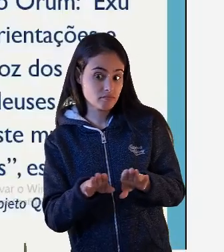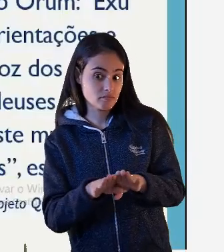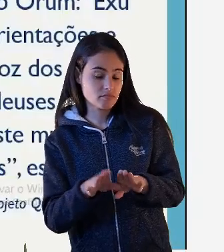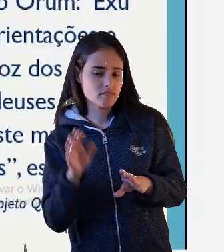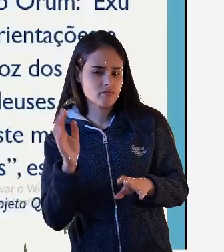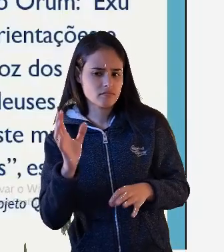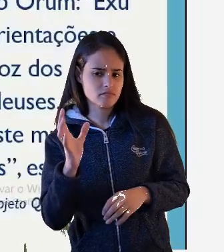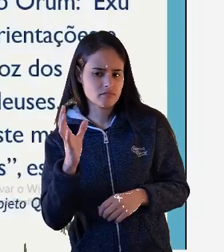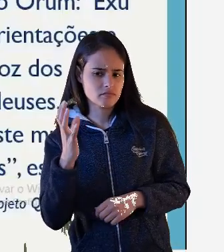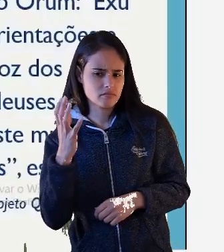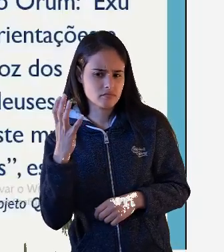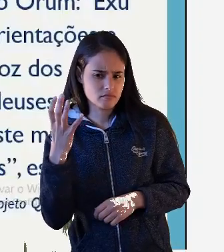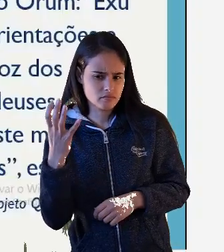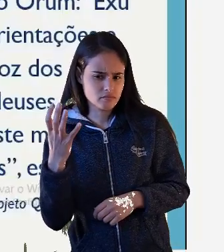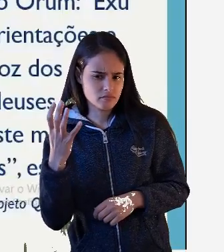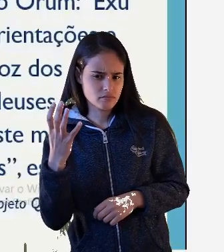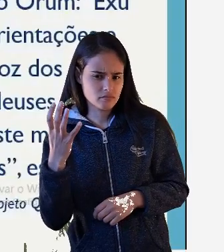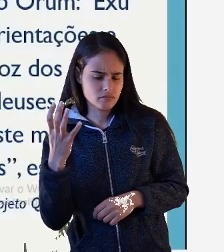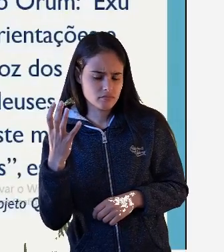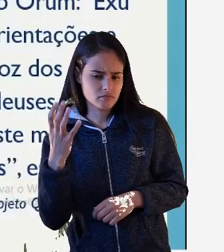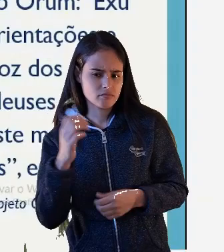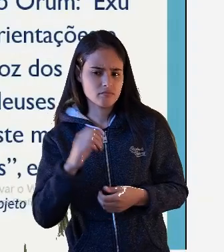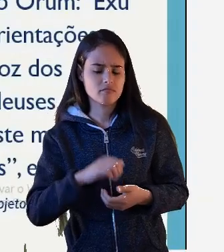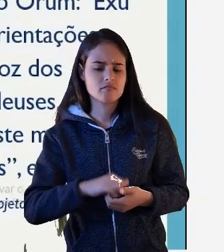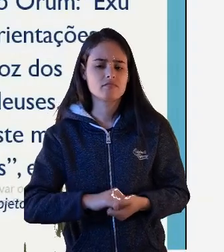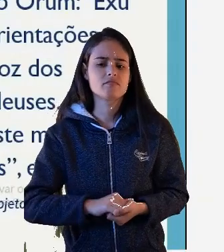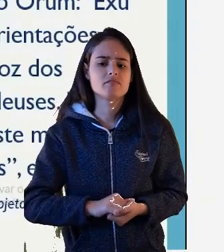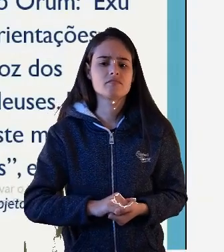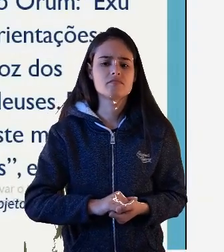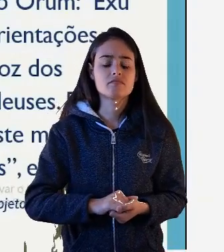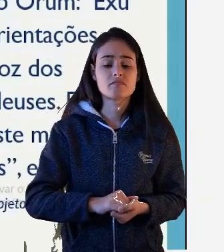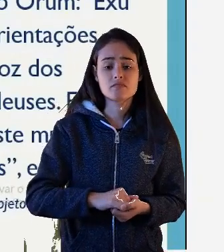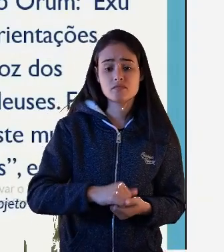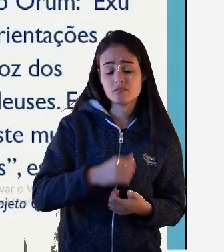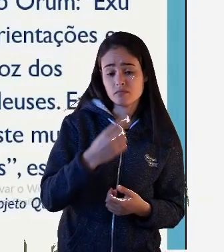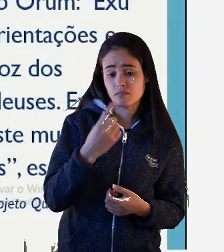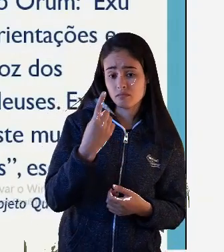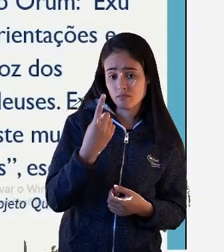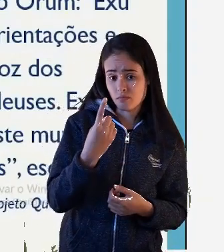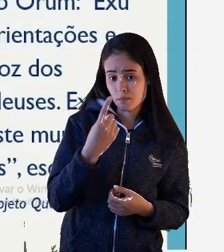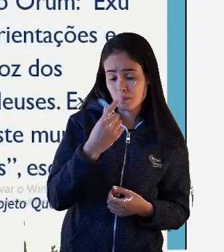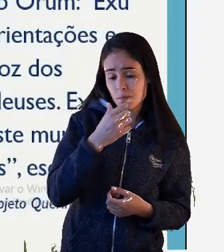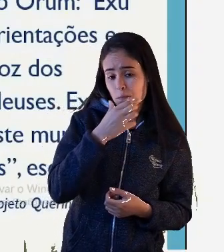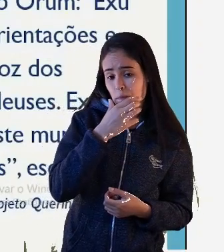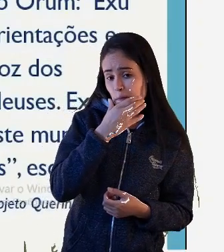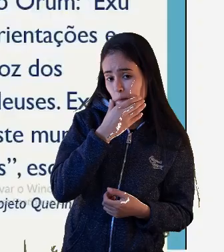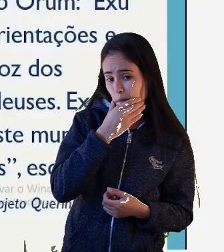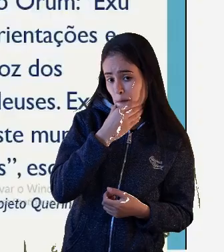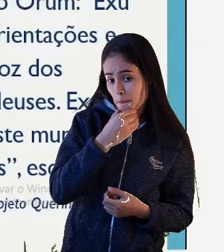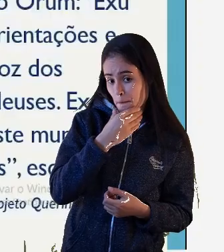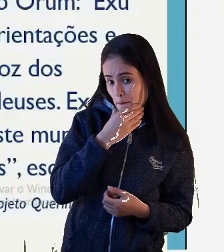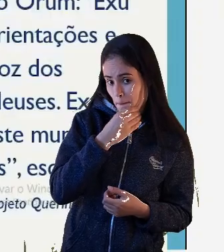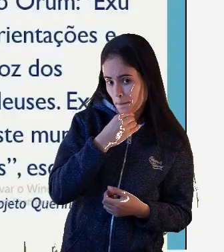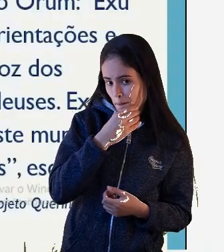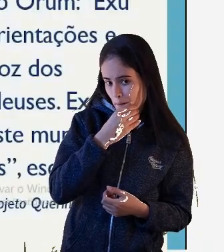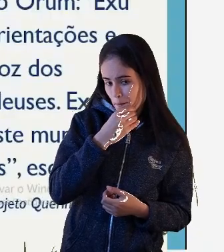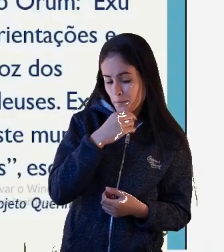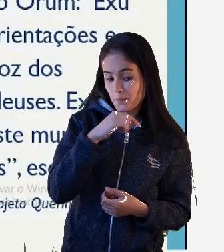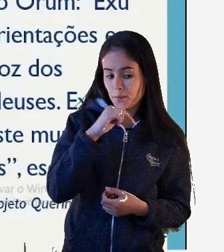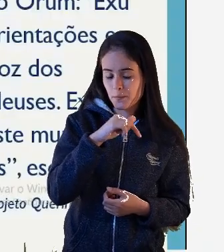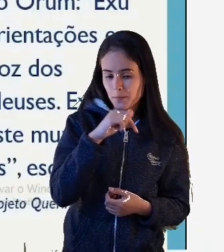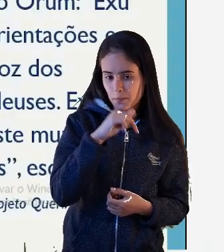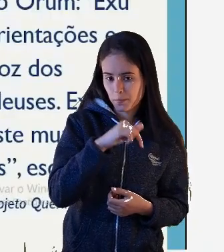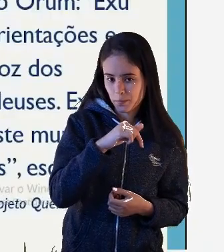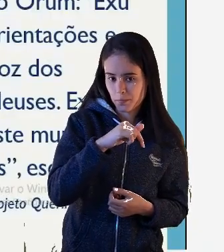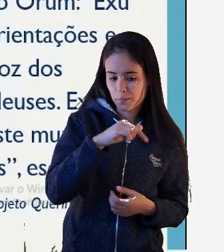passado em Ouro Preto, né? Uma cidade muito preta, né? Desde seu nome, uma cidade que recebeu muitos negros de mina, né?